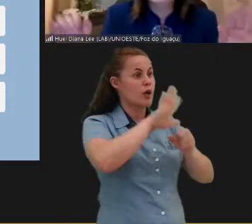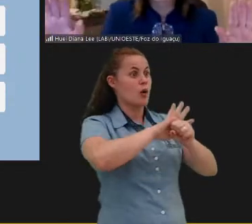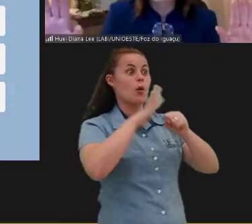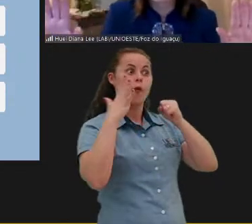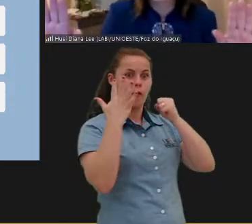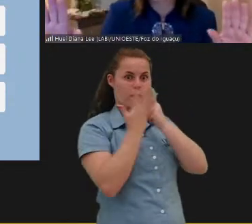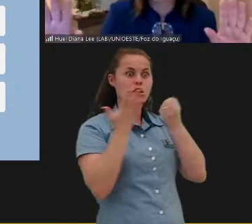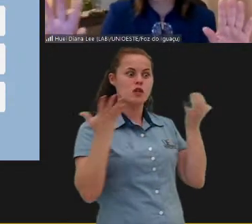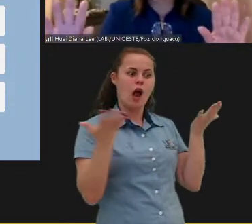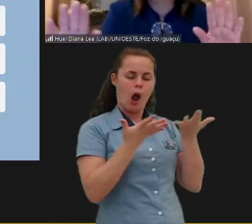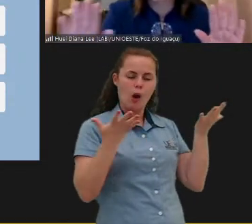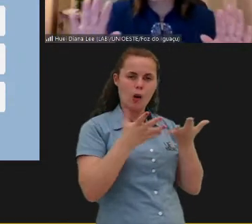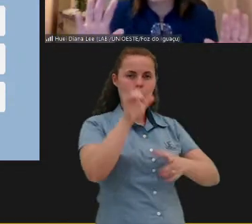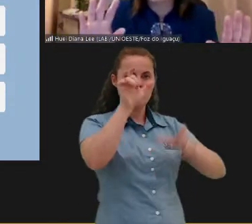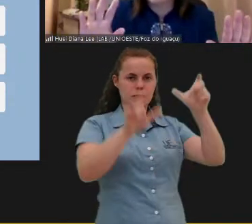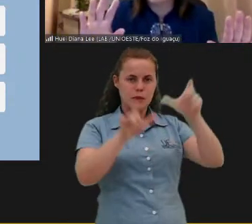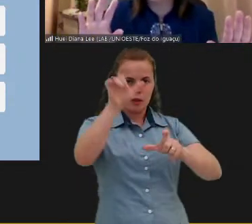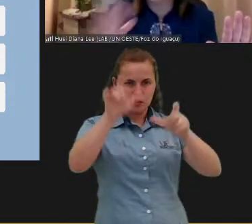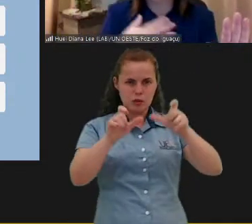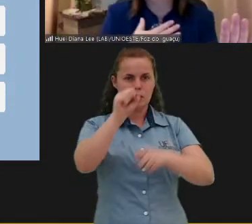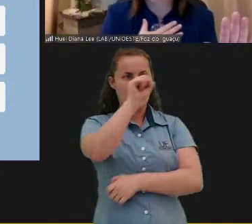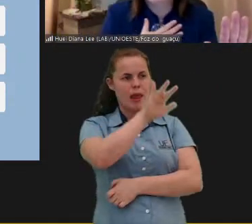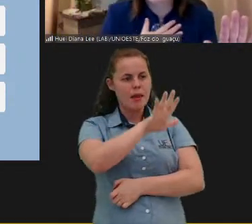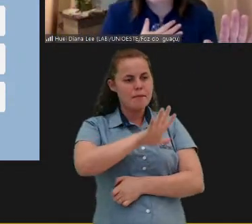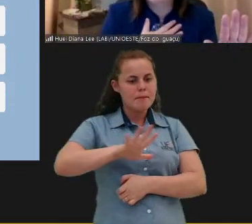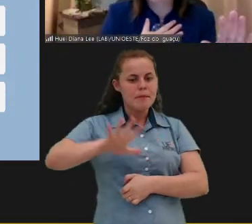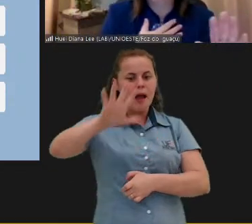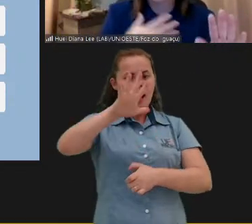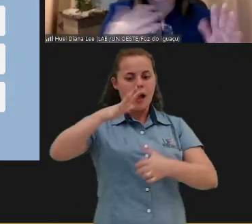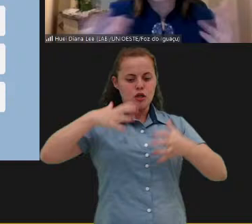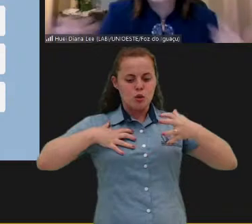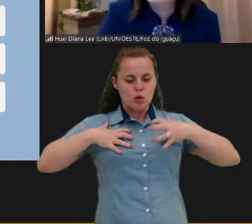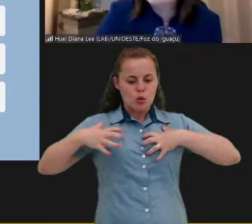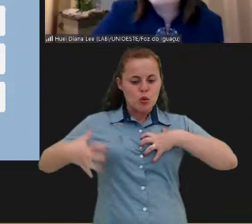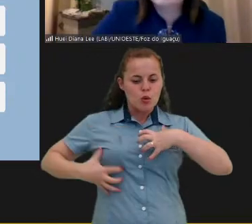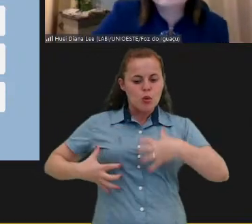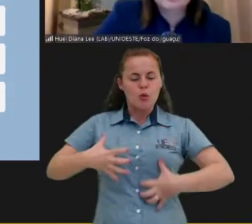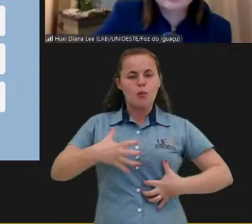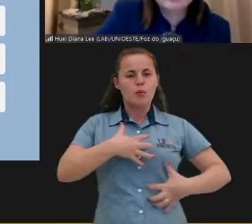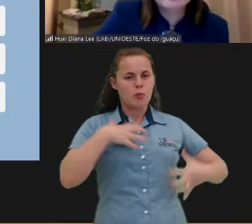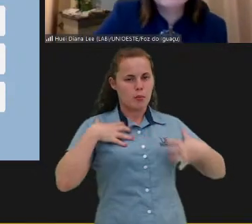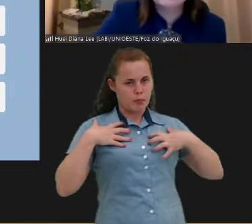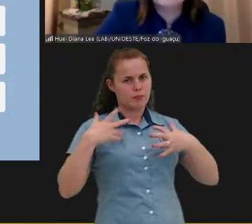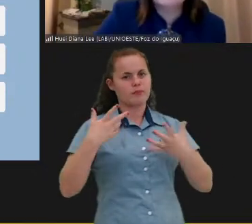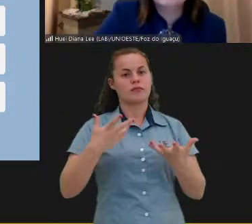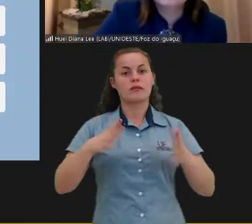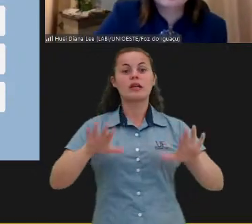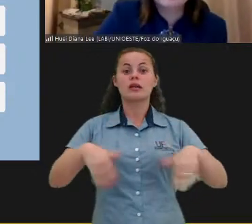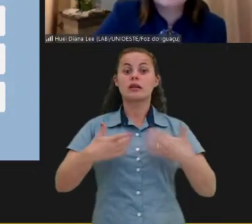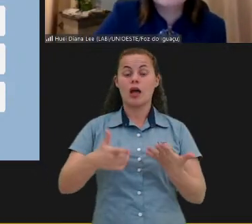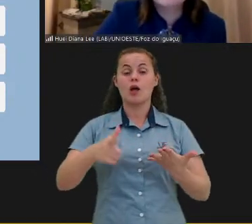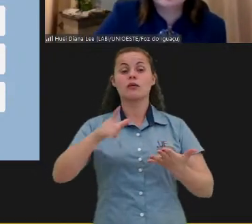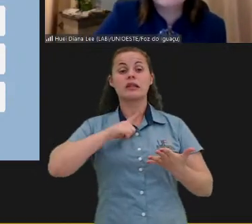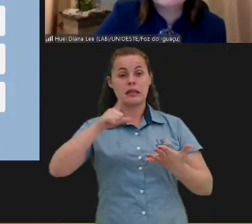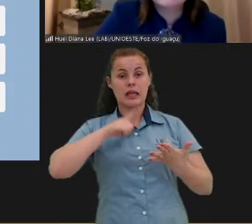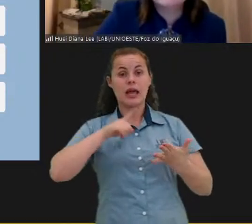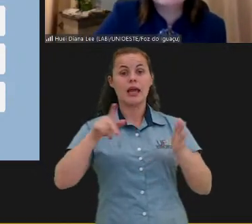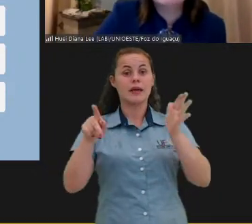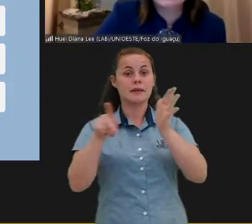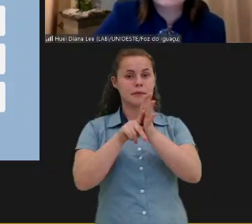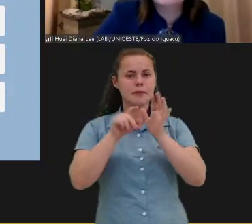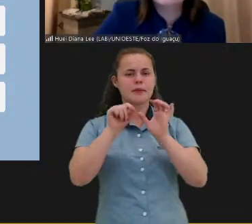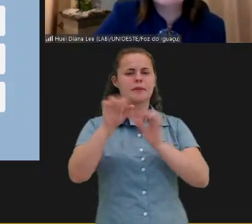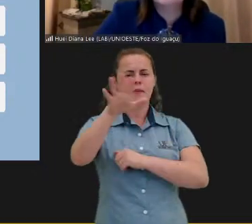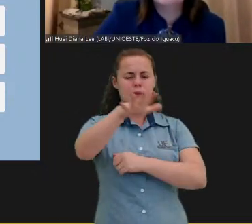Covid-19, o pessoal falando sobre as imagens, não é, de pulmão. Então, aqui tem uma aplicação e é uma das